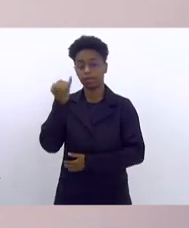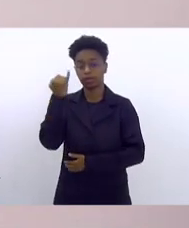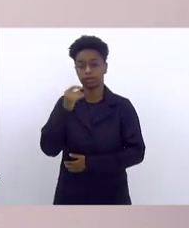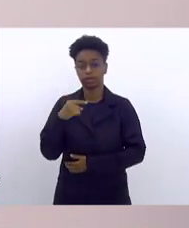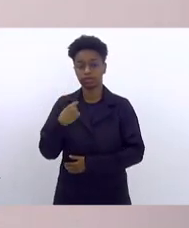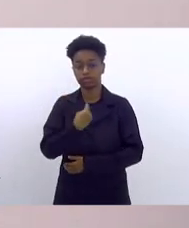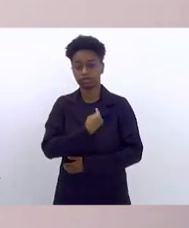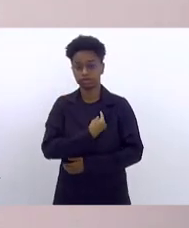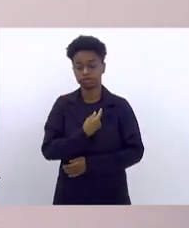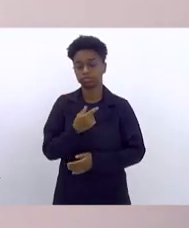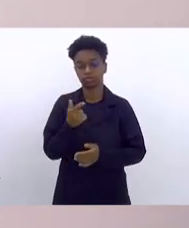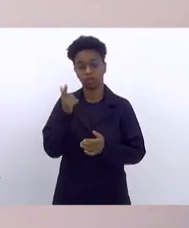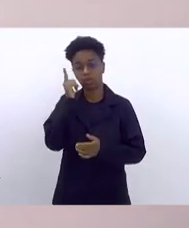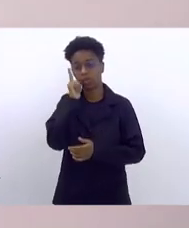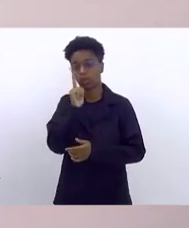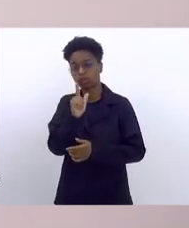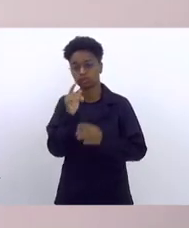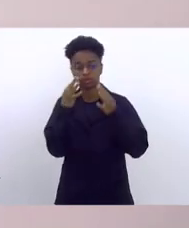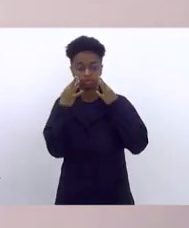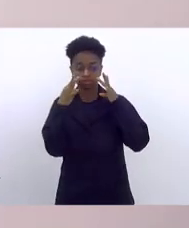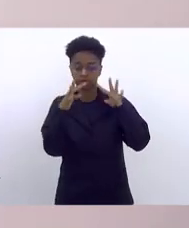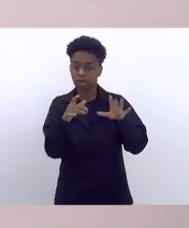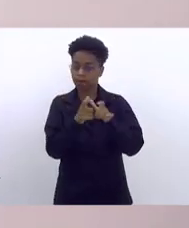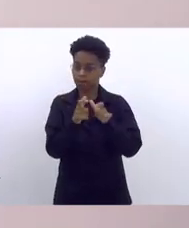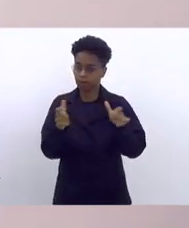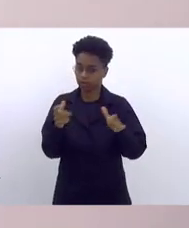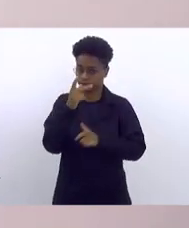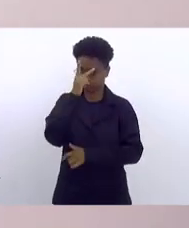gente possa ouvir o maior número de pessoas possível